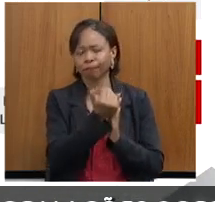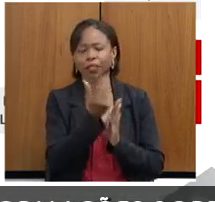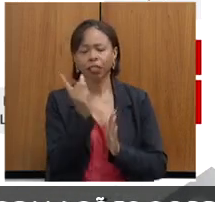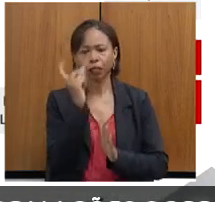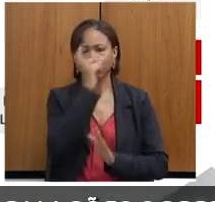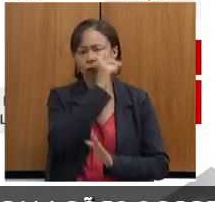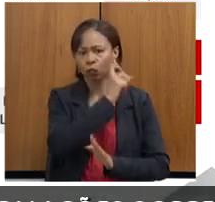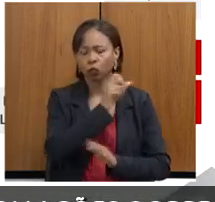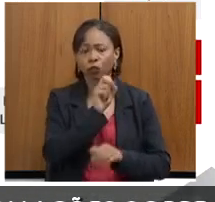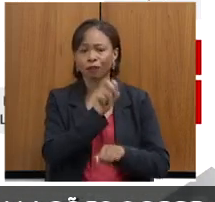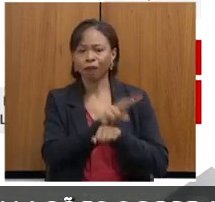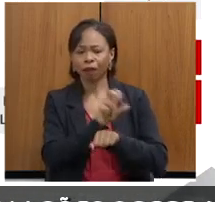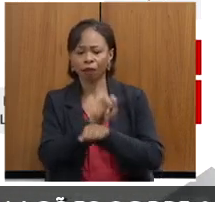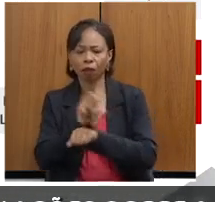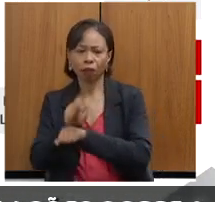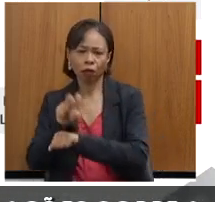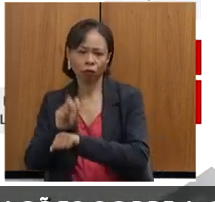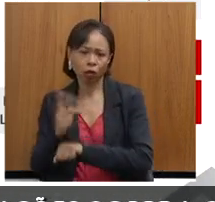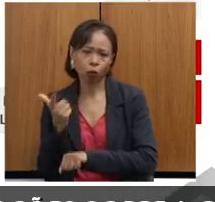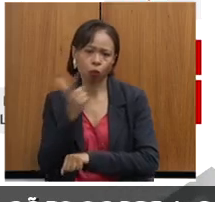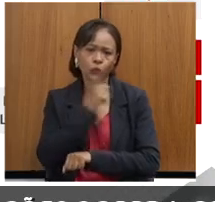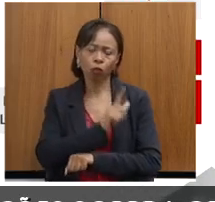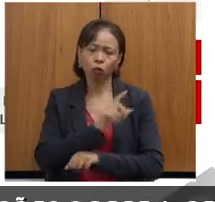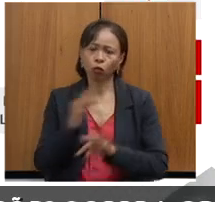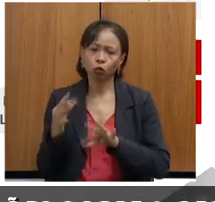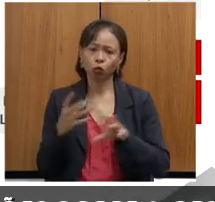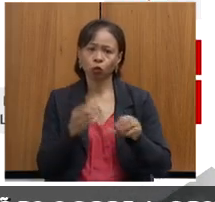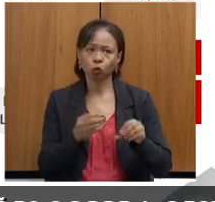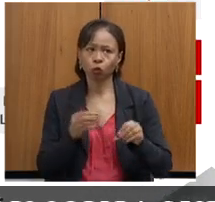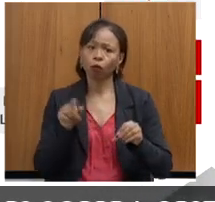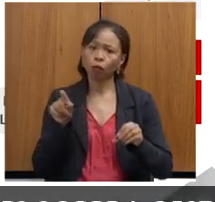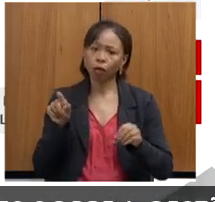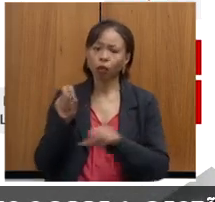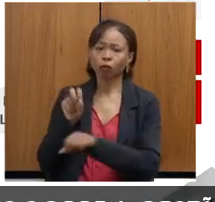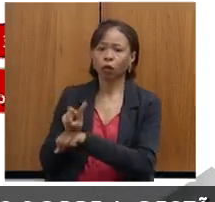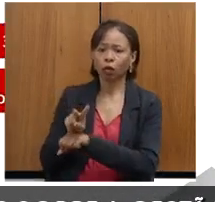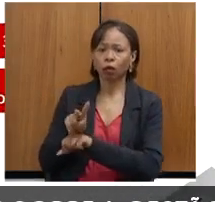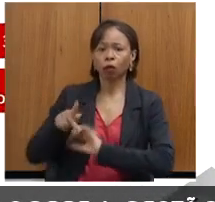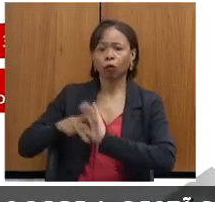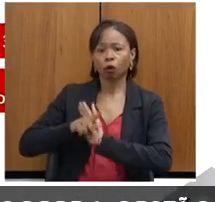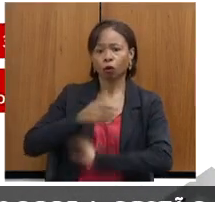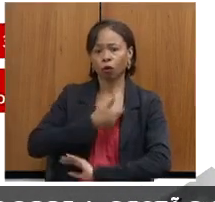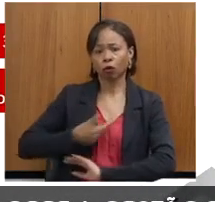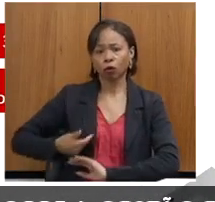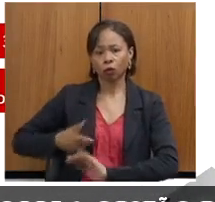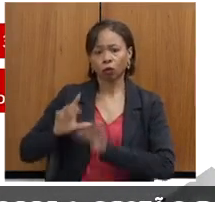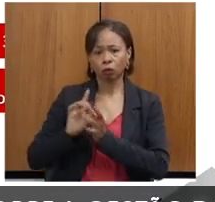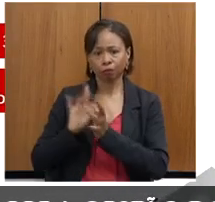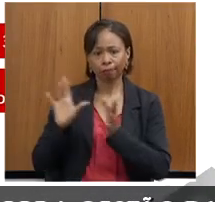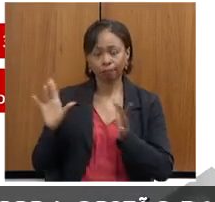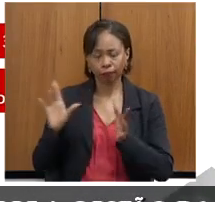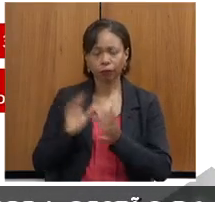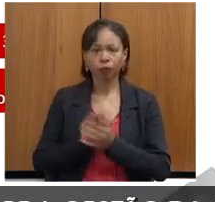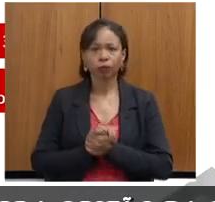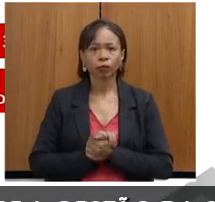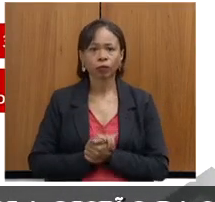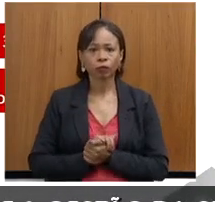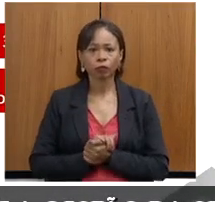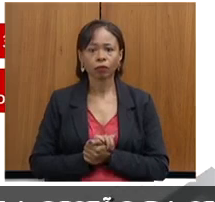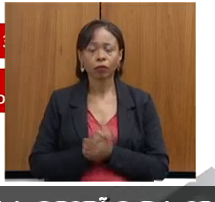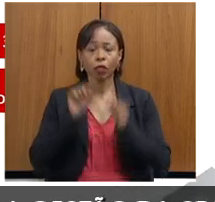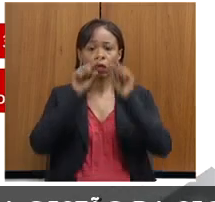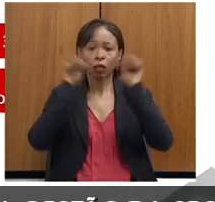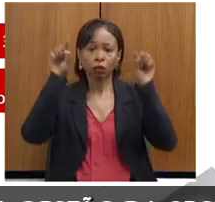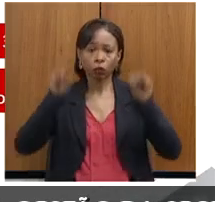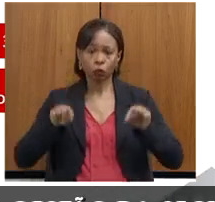de vagas além daquelas que efetivamente o governo autorizou pode passar e em relação aí a